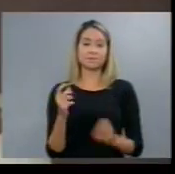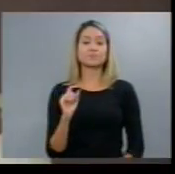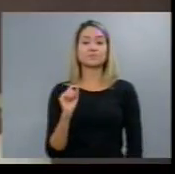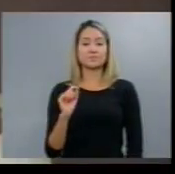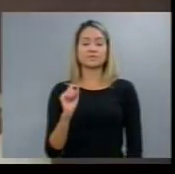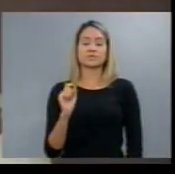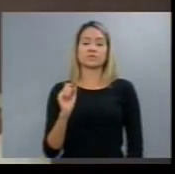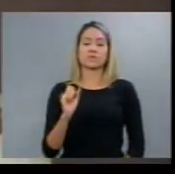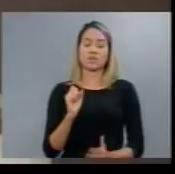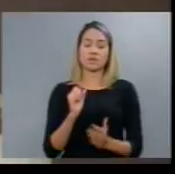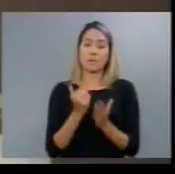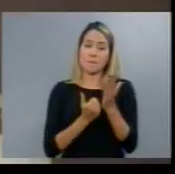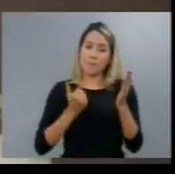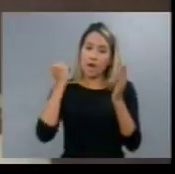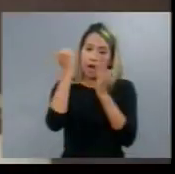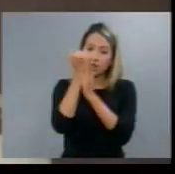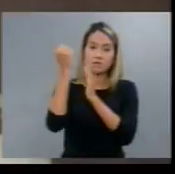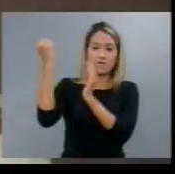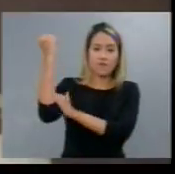força,